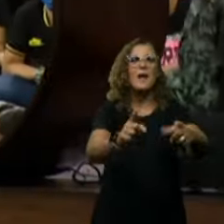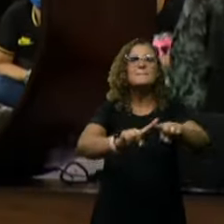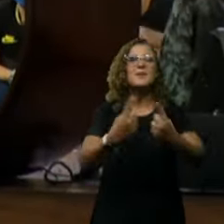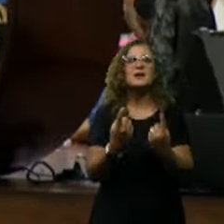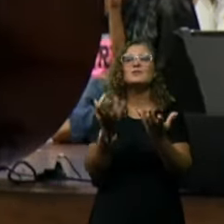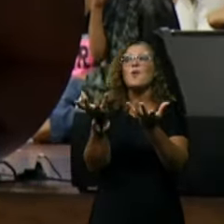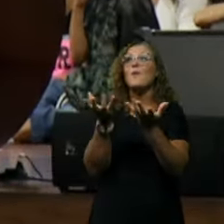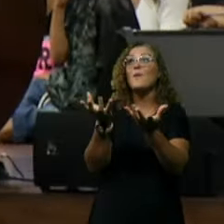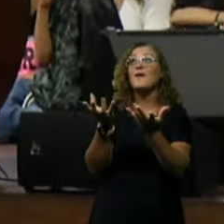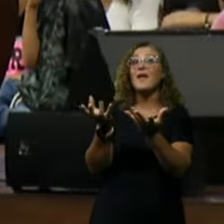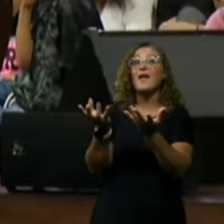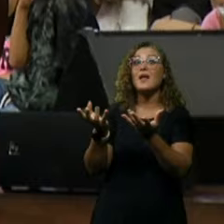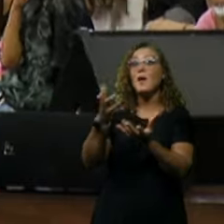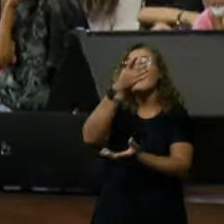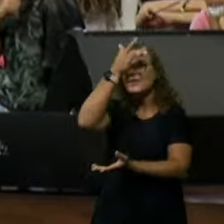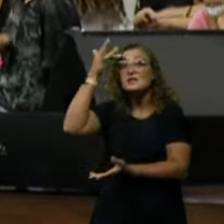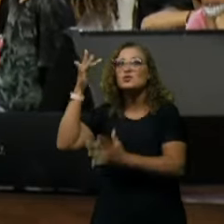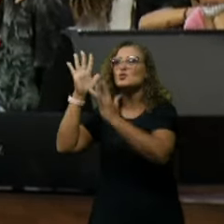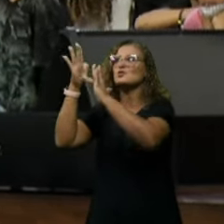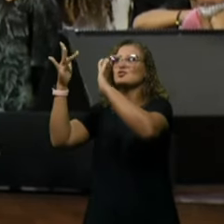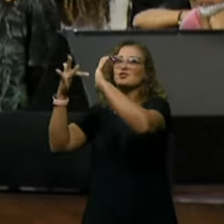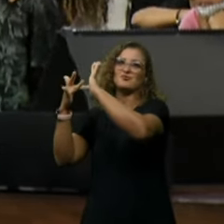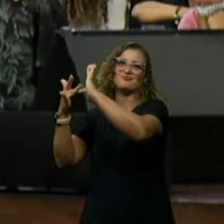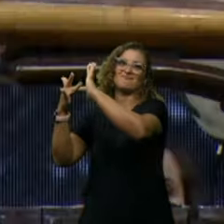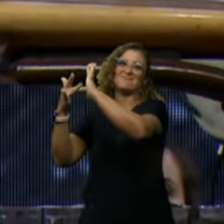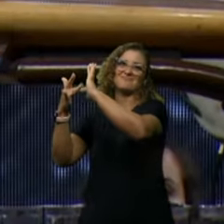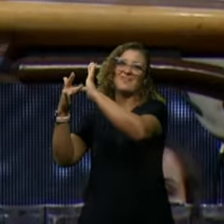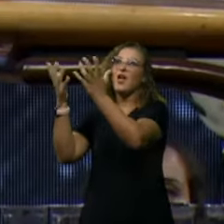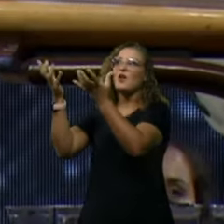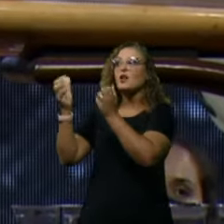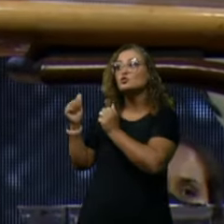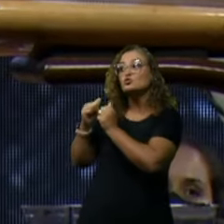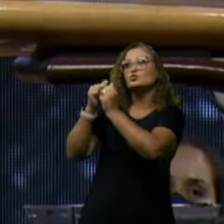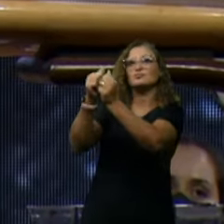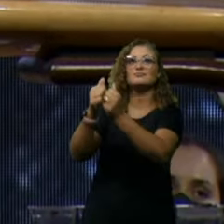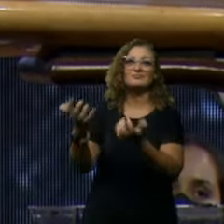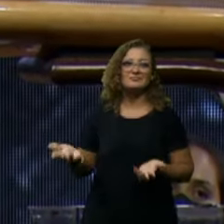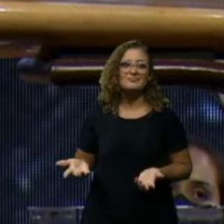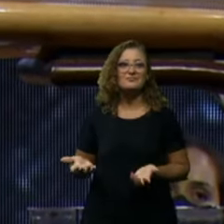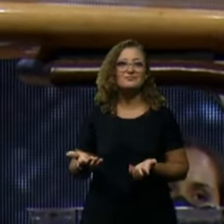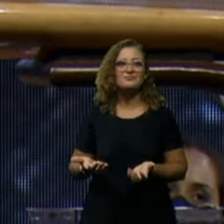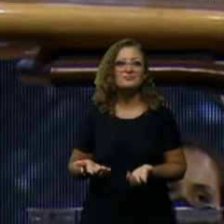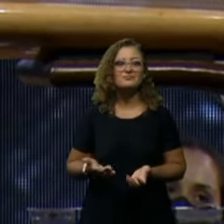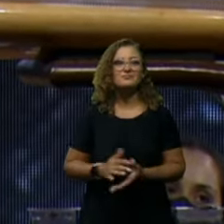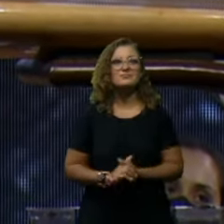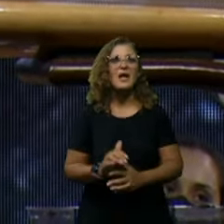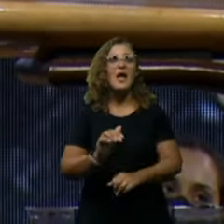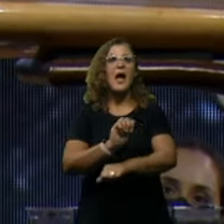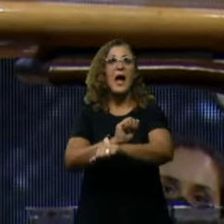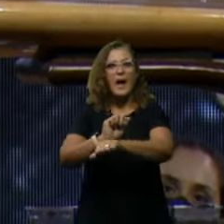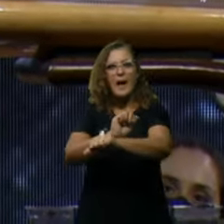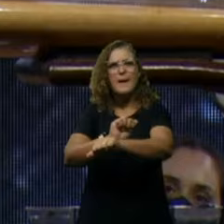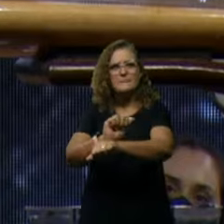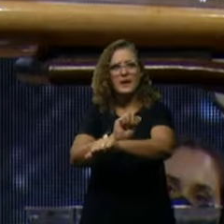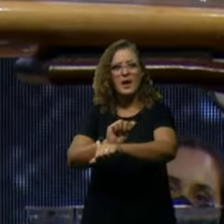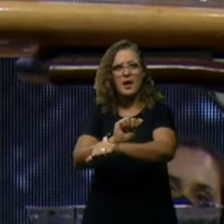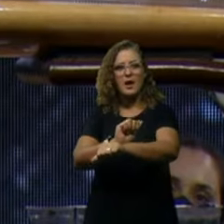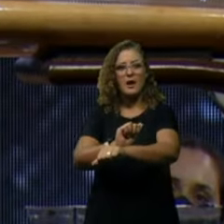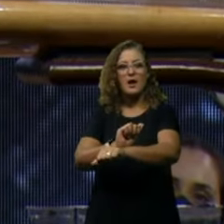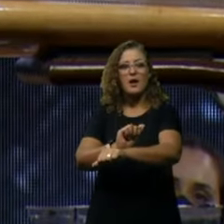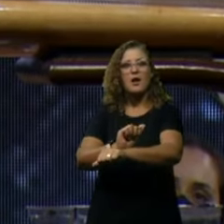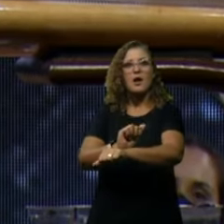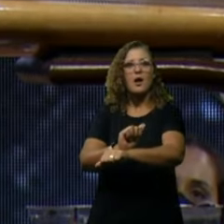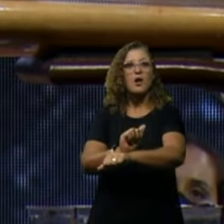Jesus o ar ou não chegou por causa disso mas Abraão vai chegar por quê que vai chegar